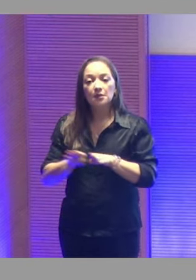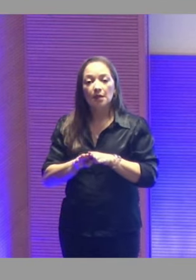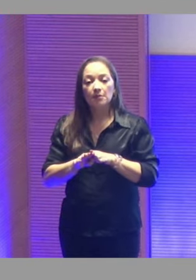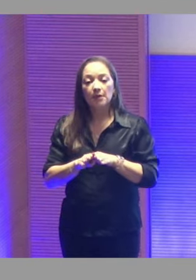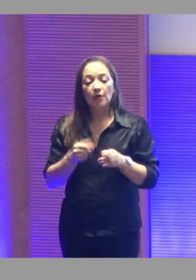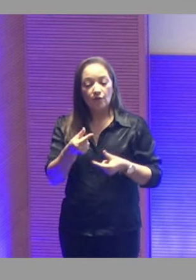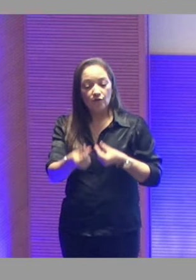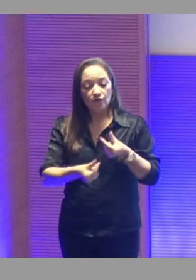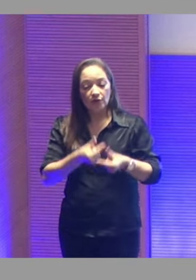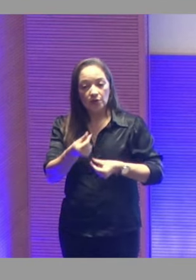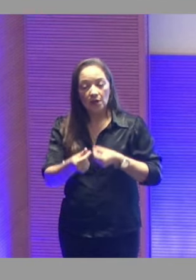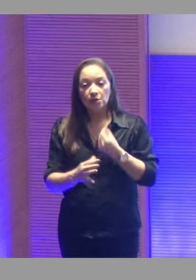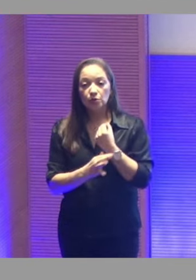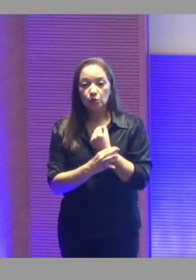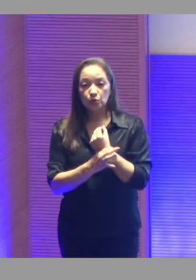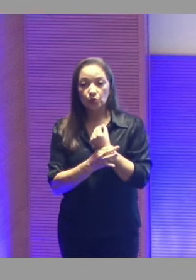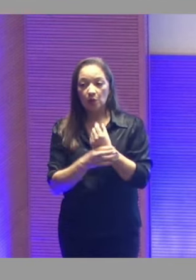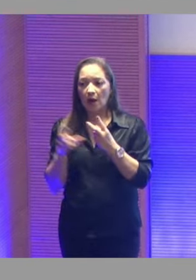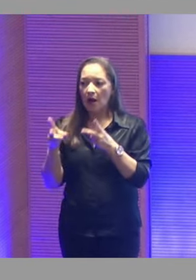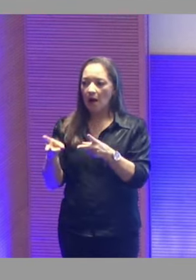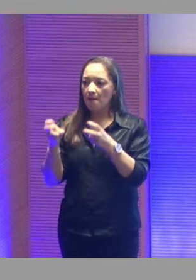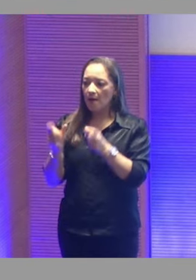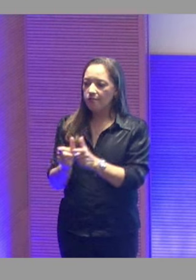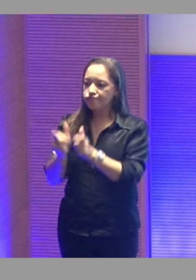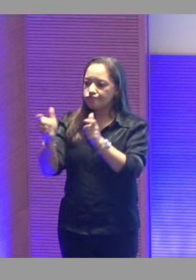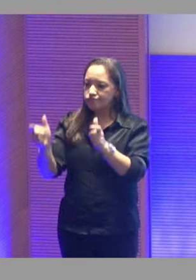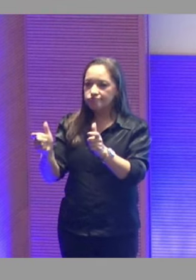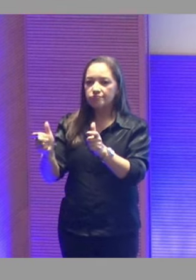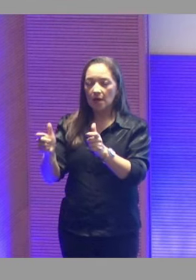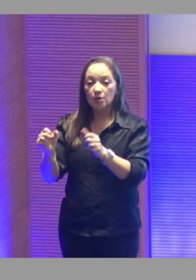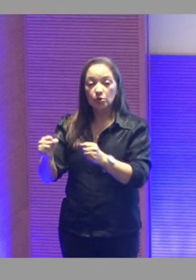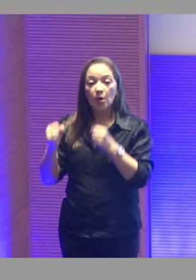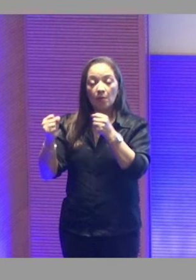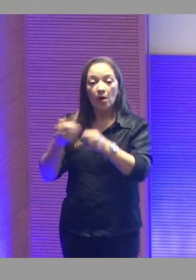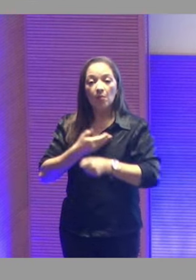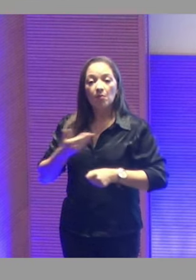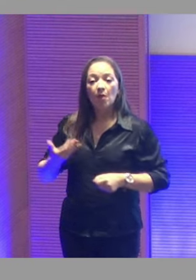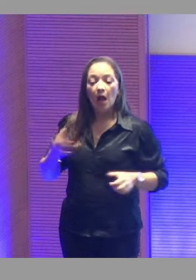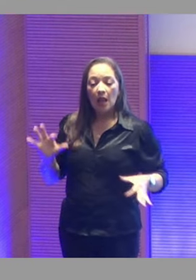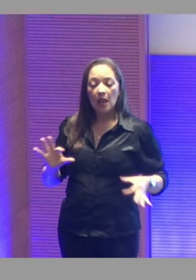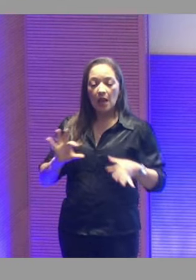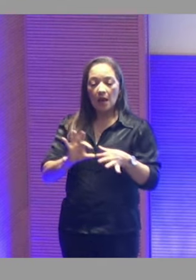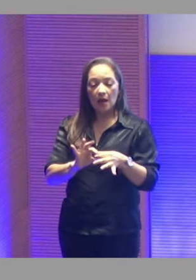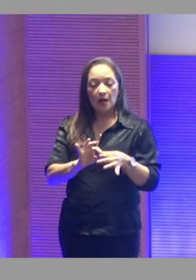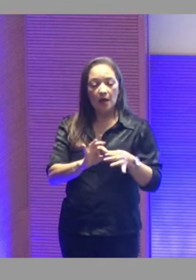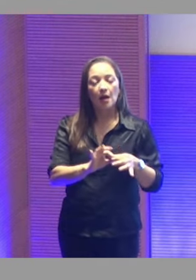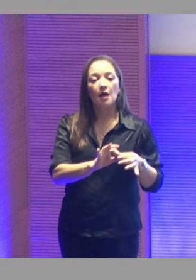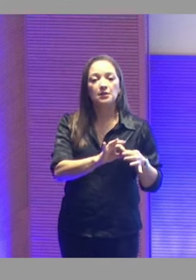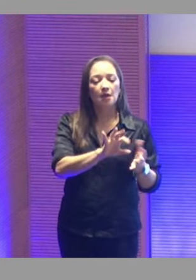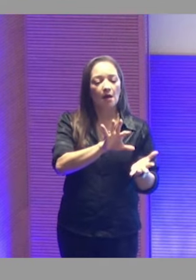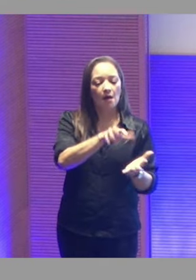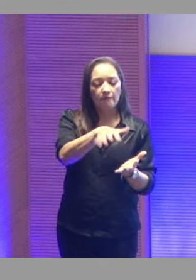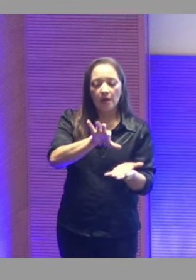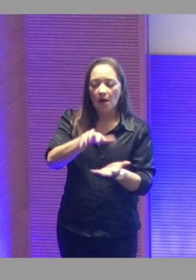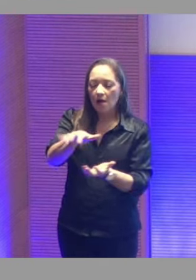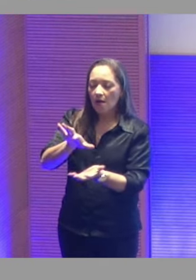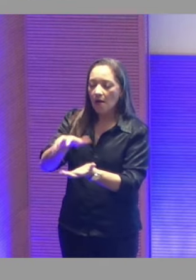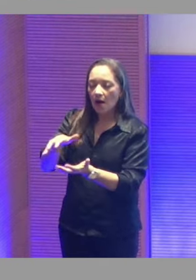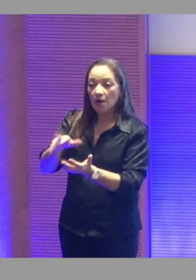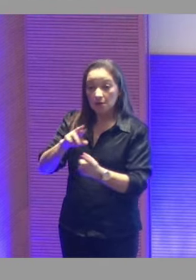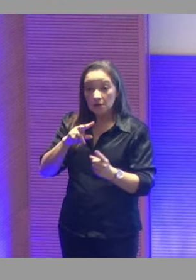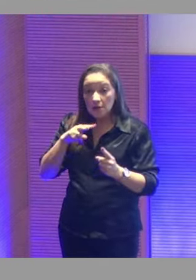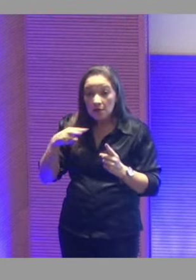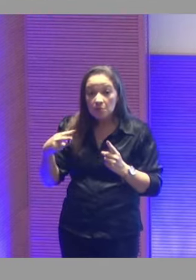que essa essa percepção de um um aumento da demanda do poder público ela pode estar bastante ligada a setores que T Uma expectativa de serem